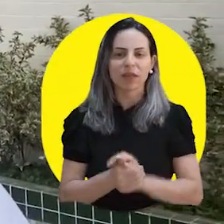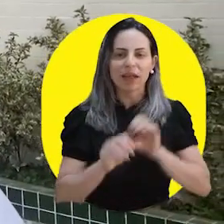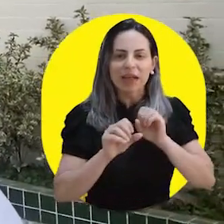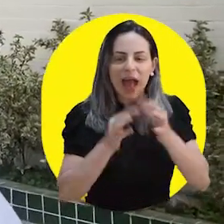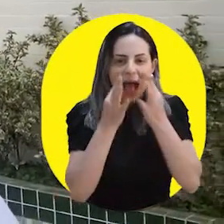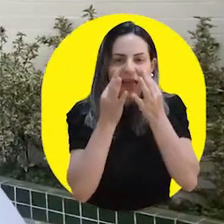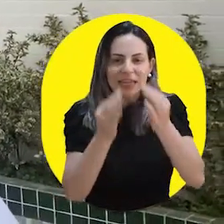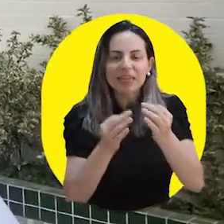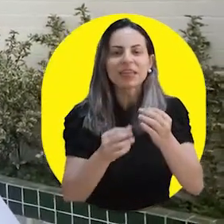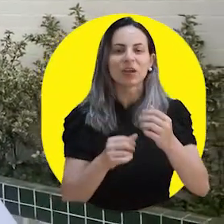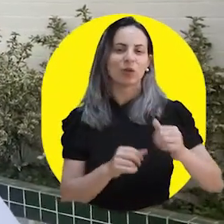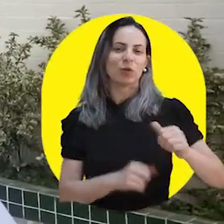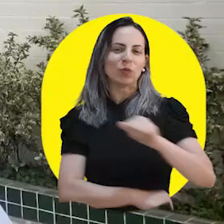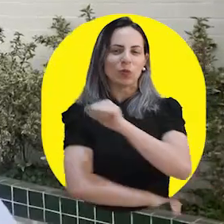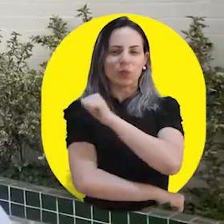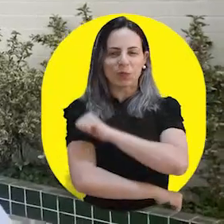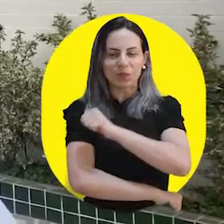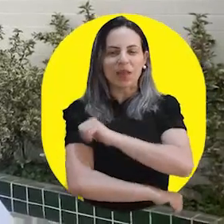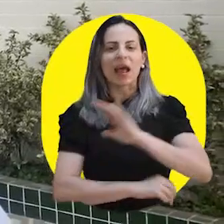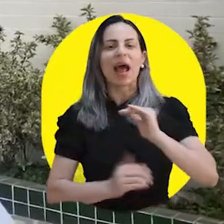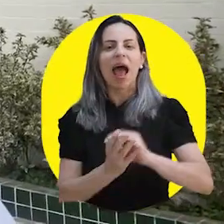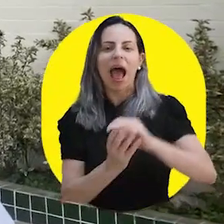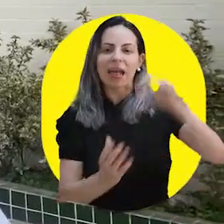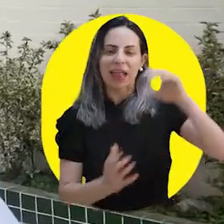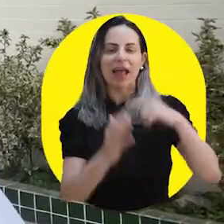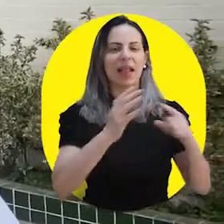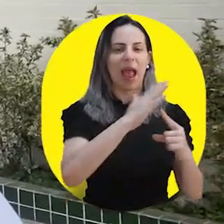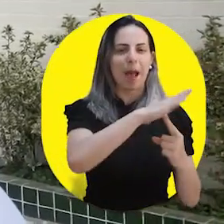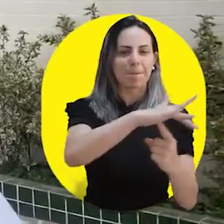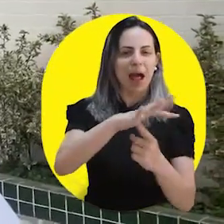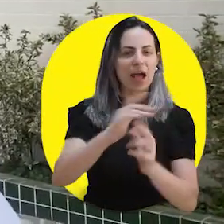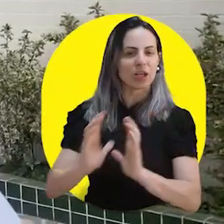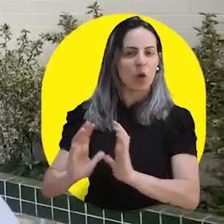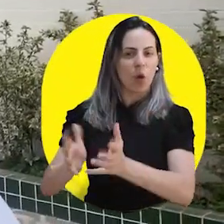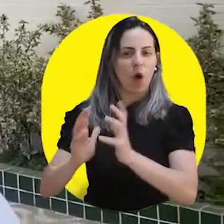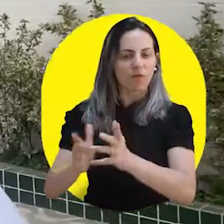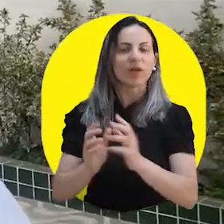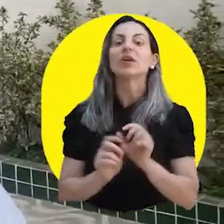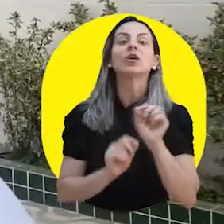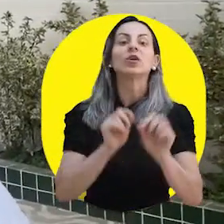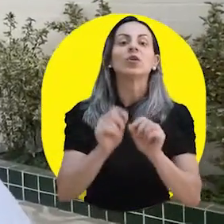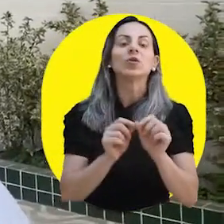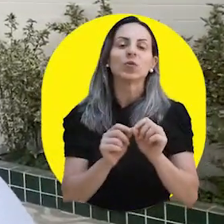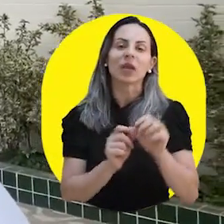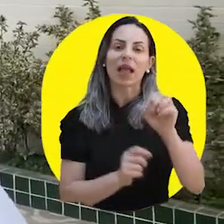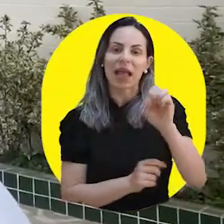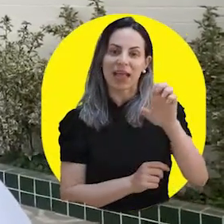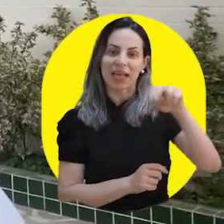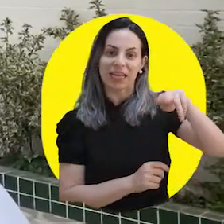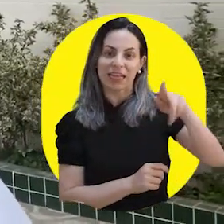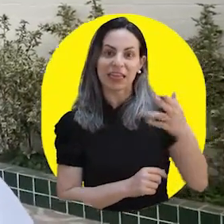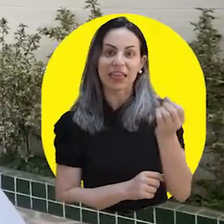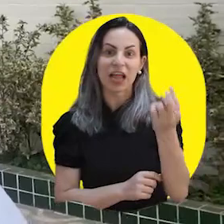aos idosos seguirá com a ampliação das unidades de conviver, praças de idosos e o programa